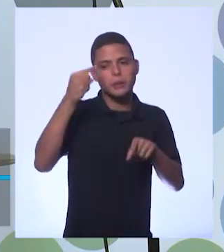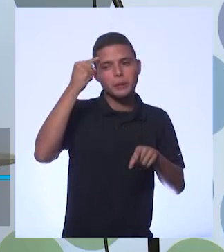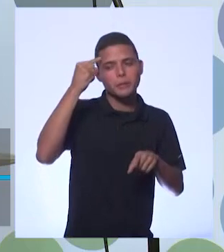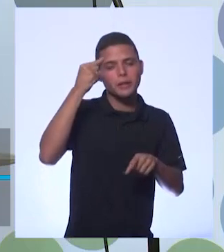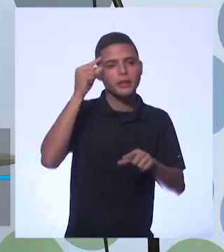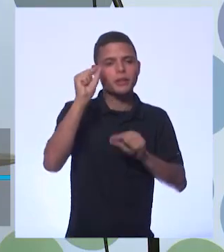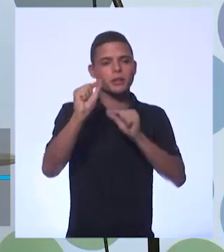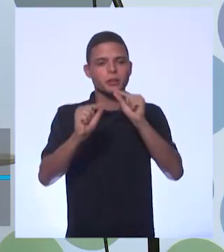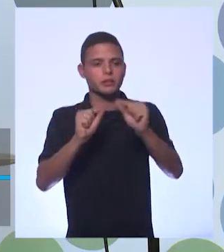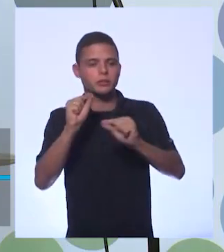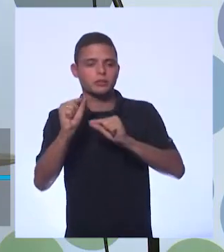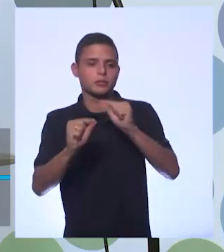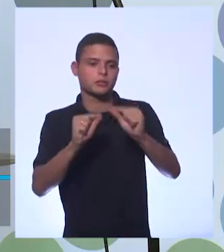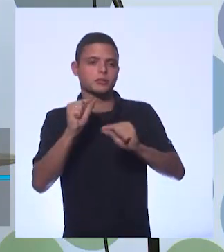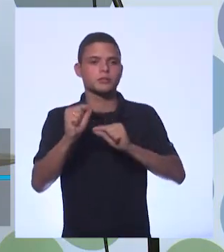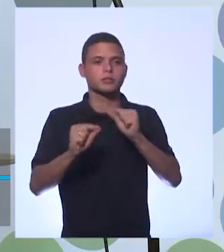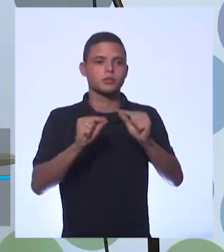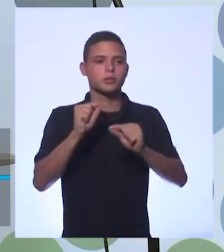numa